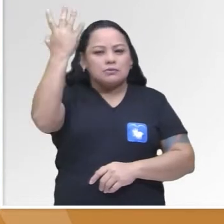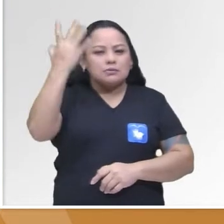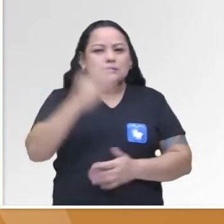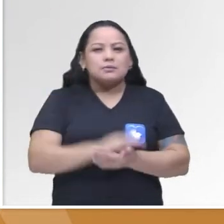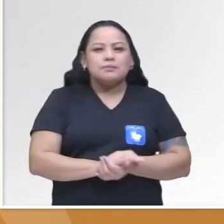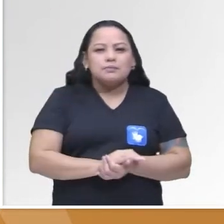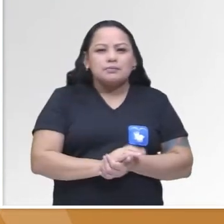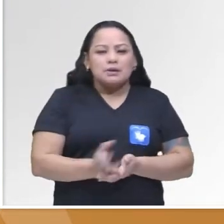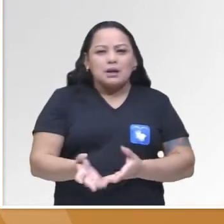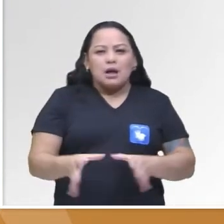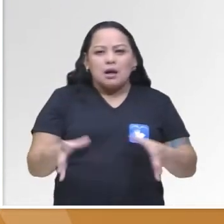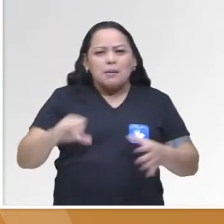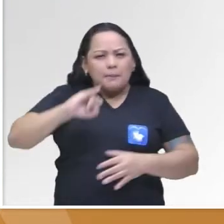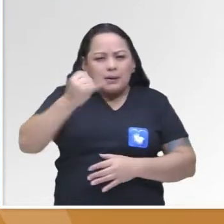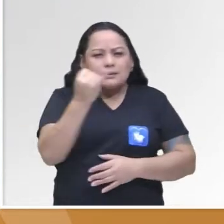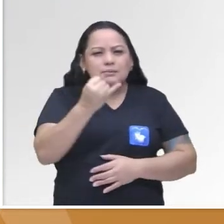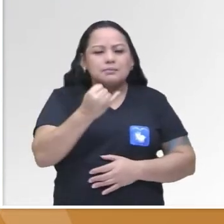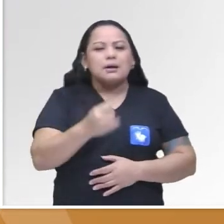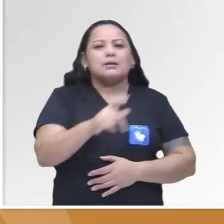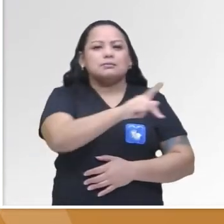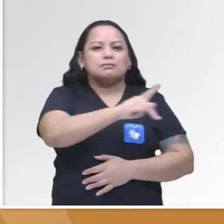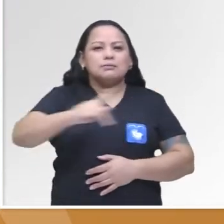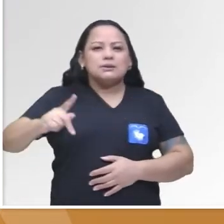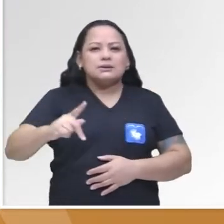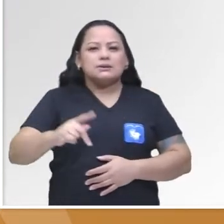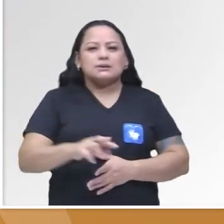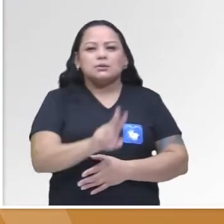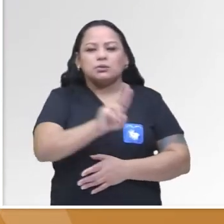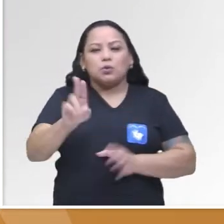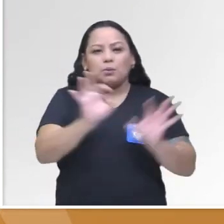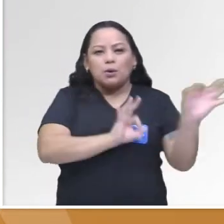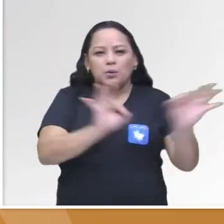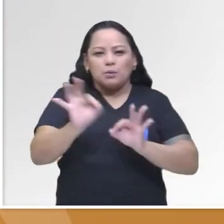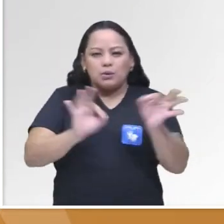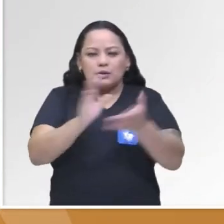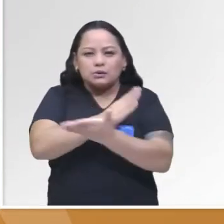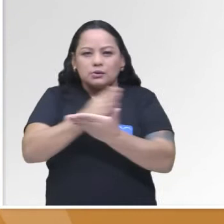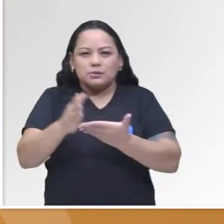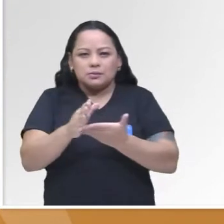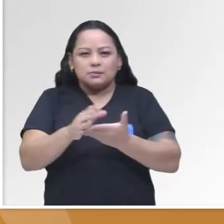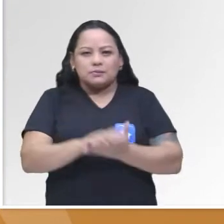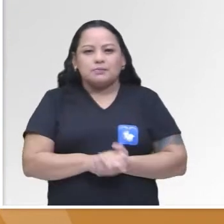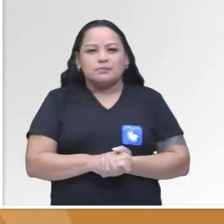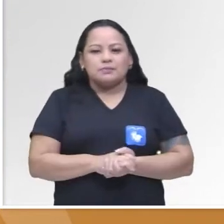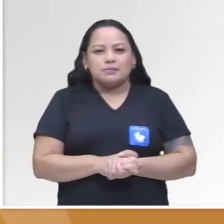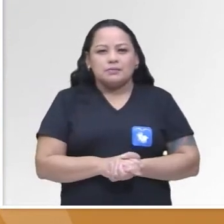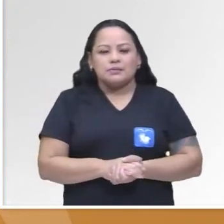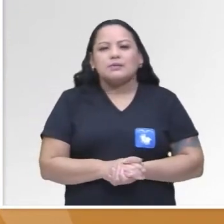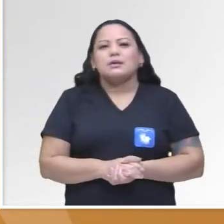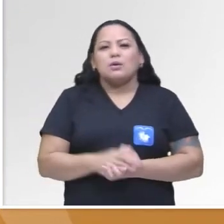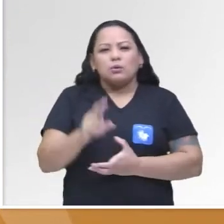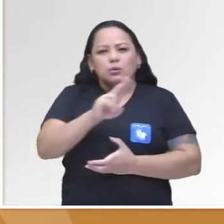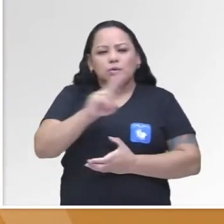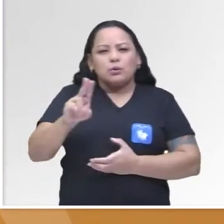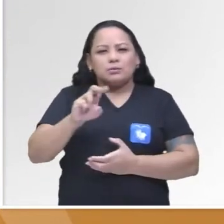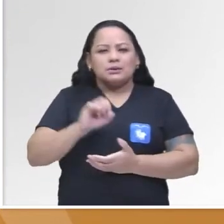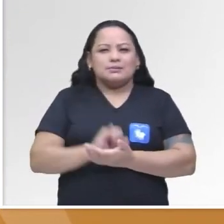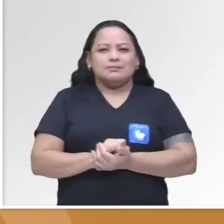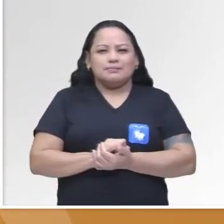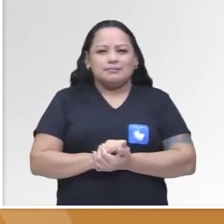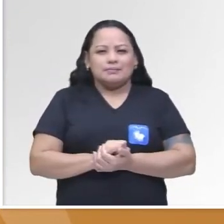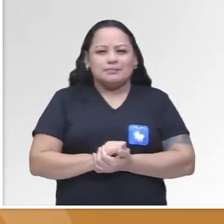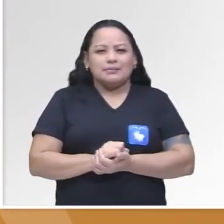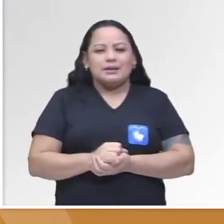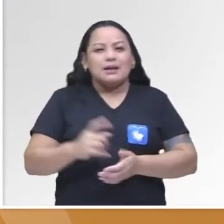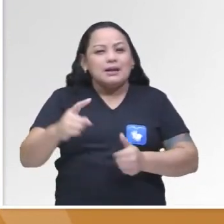seu governo. E adivinha? Ele vai iniciar o chamado processo de interventoria. E adivinha? Uma